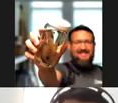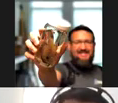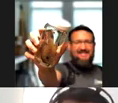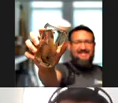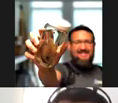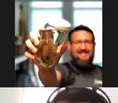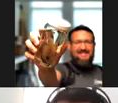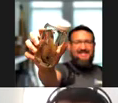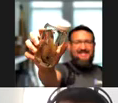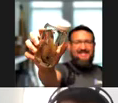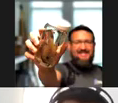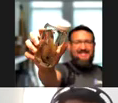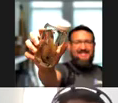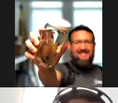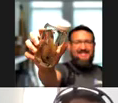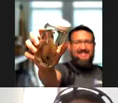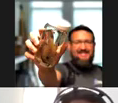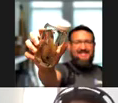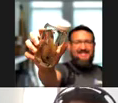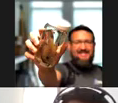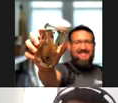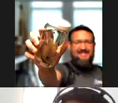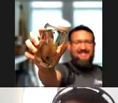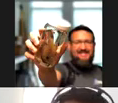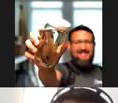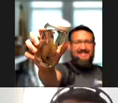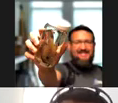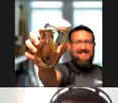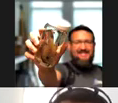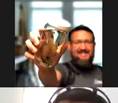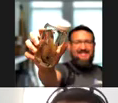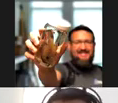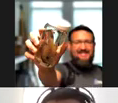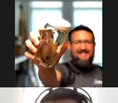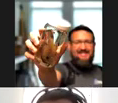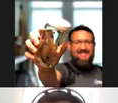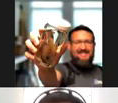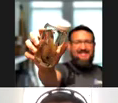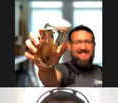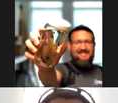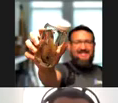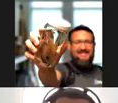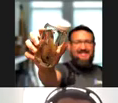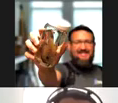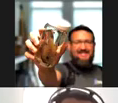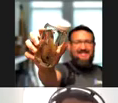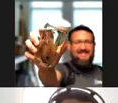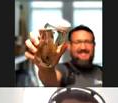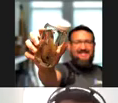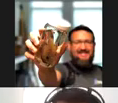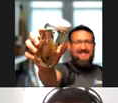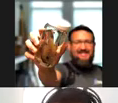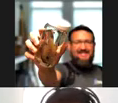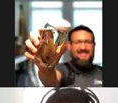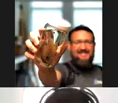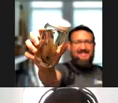realidade, mas eles perdem em generalização. A gente tem modelos analíticos, matemáticos, equação diferencial, que todo mundo adora, que são modelos que são